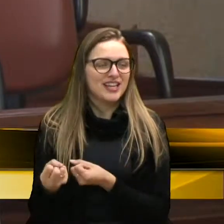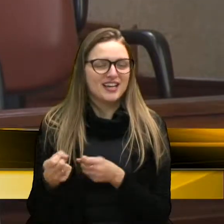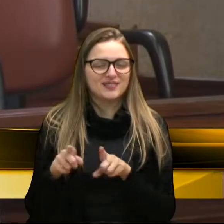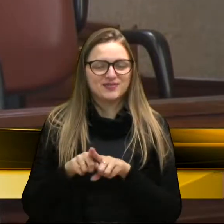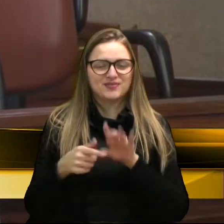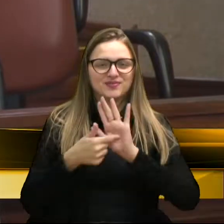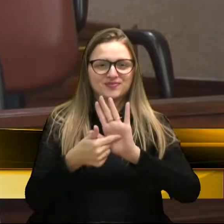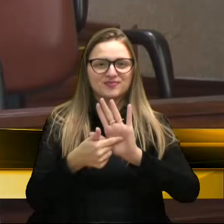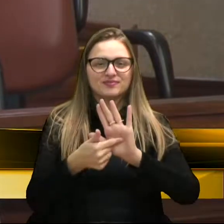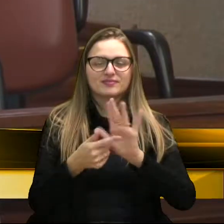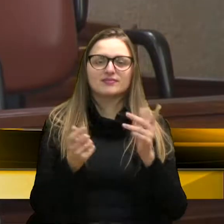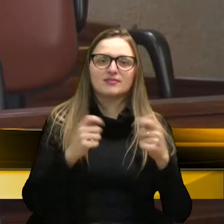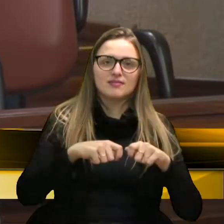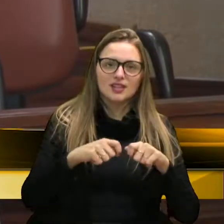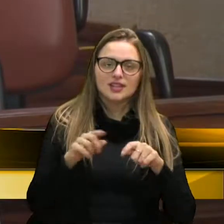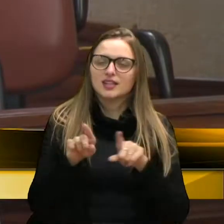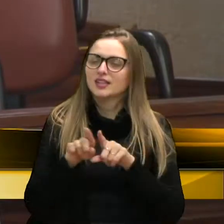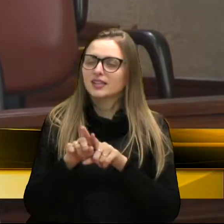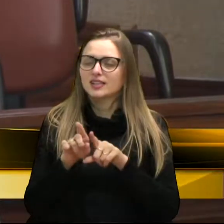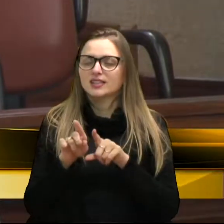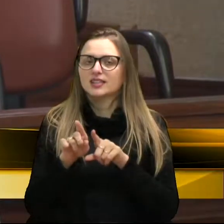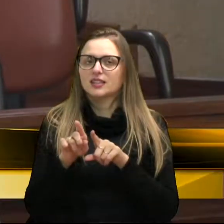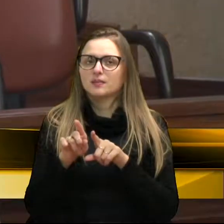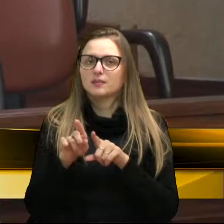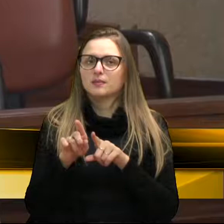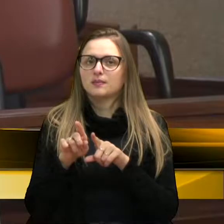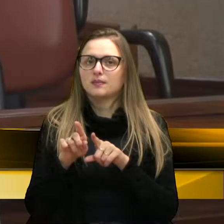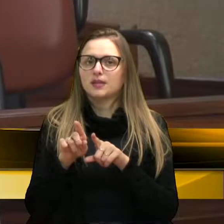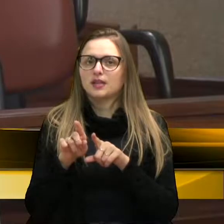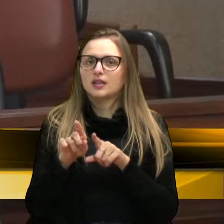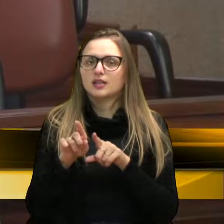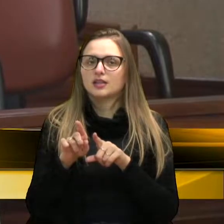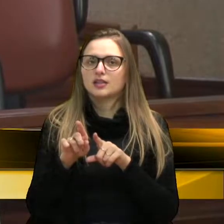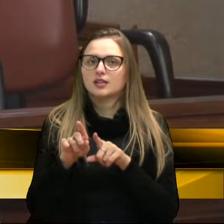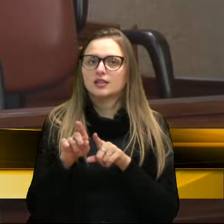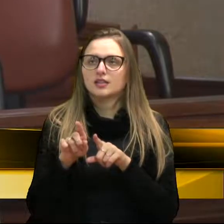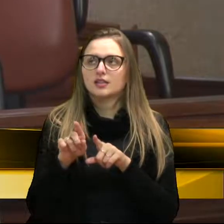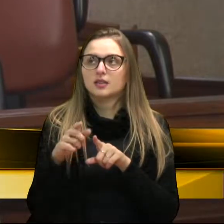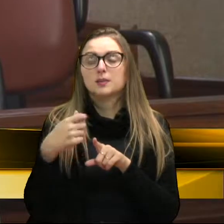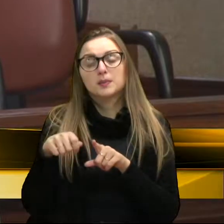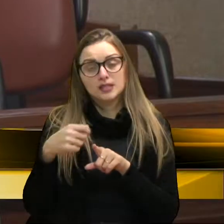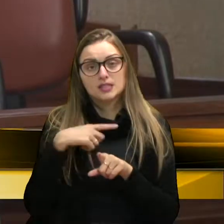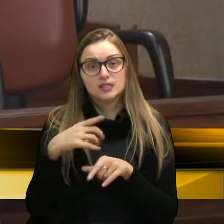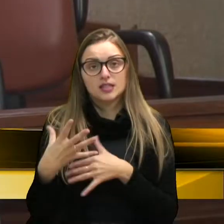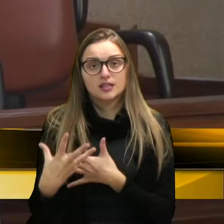da eficiência e da razoabilidade, do qual se espera o acolhimento.